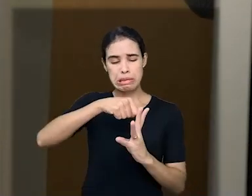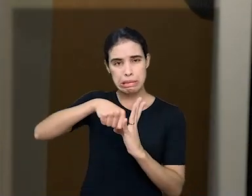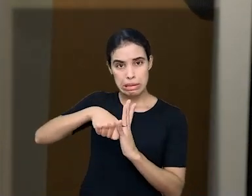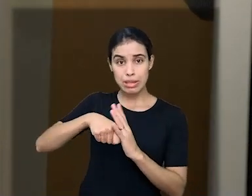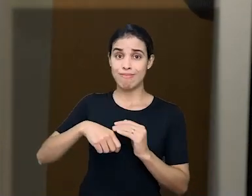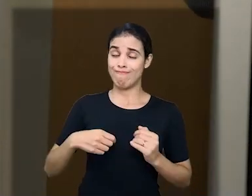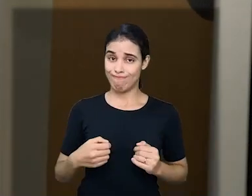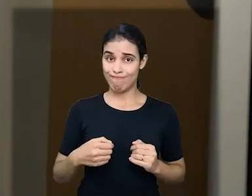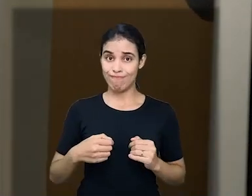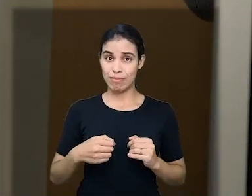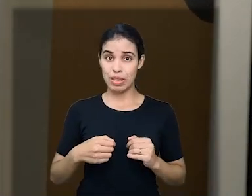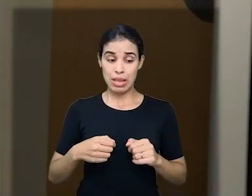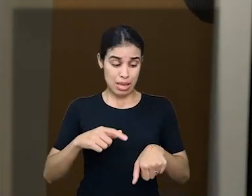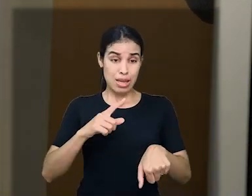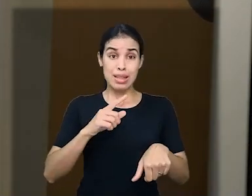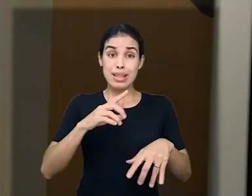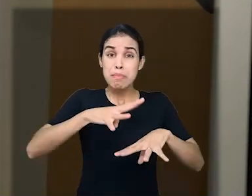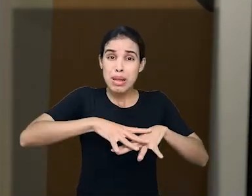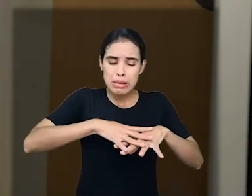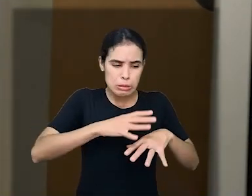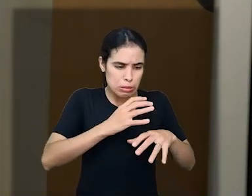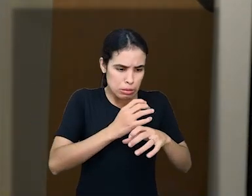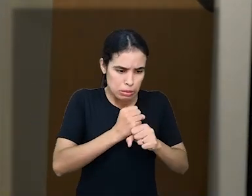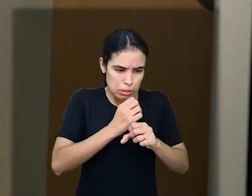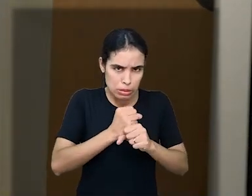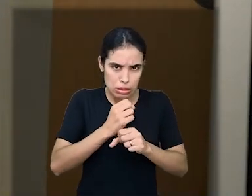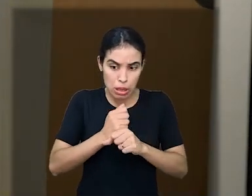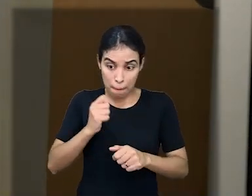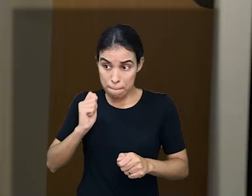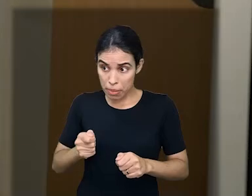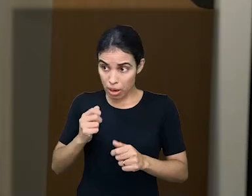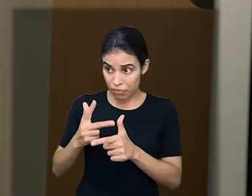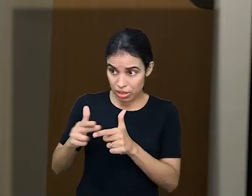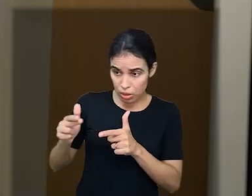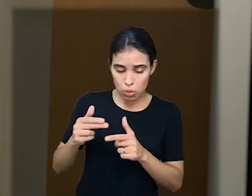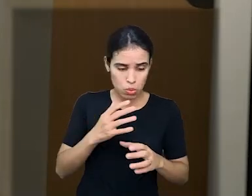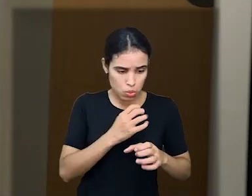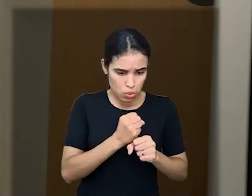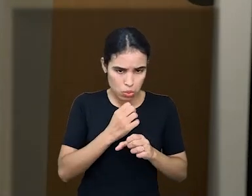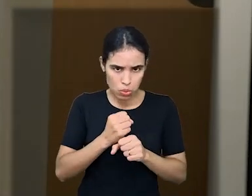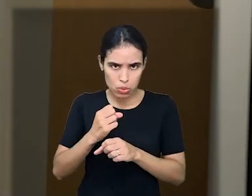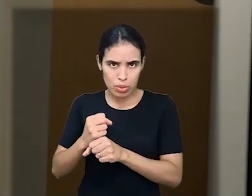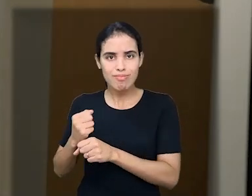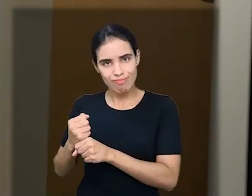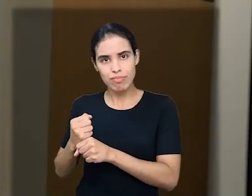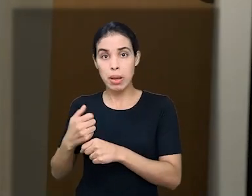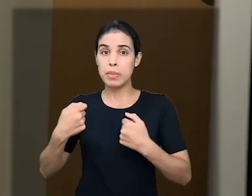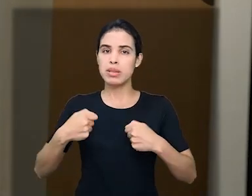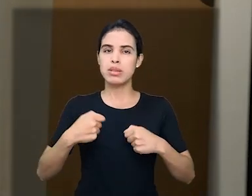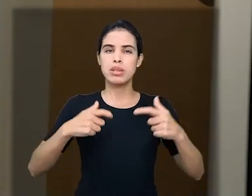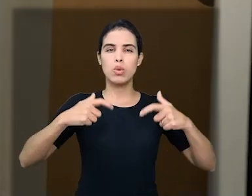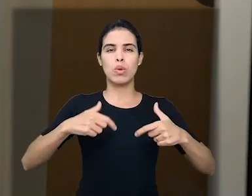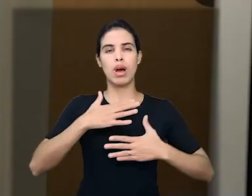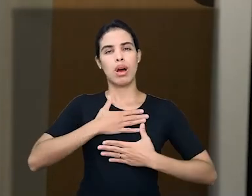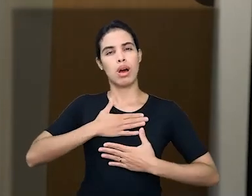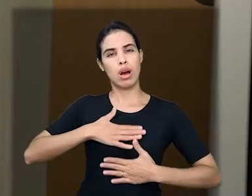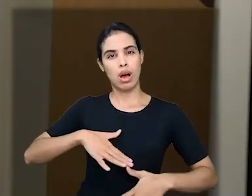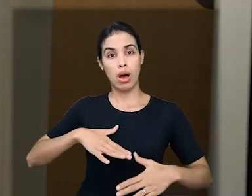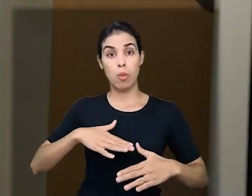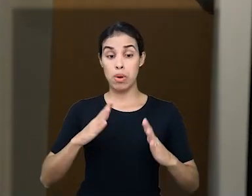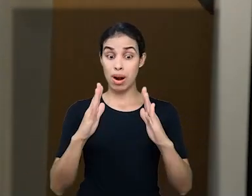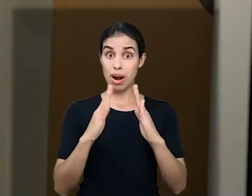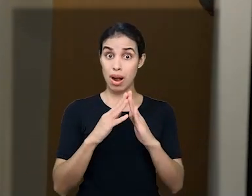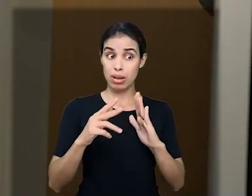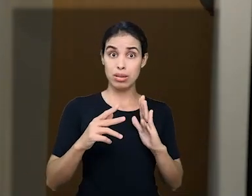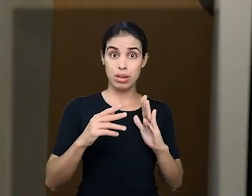cálculos trabalhistas é uma atividade que exige muita concentração. Por isso, nesse caso, trabalhar em um ambiente mais reservado, como a própria casa, pode